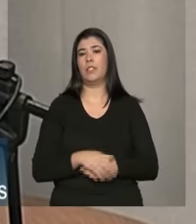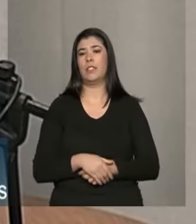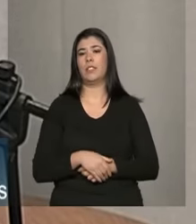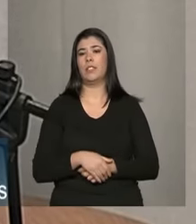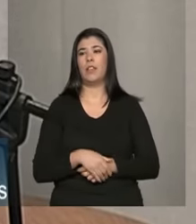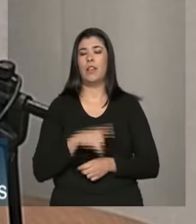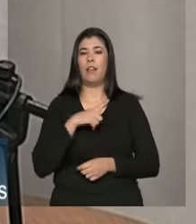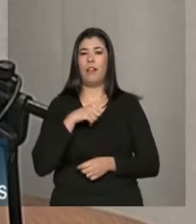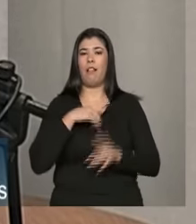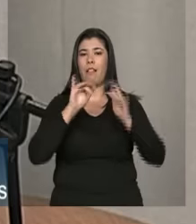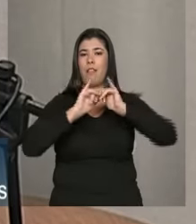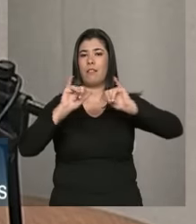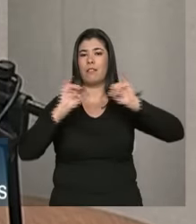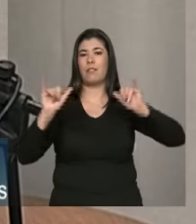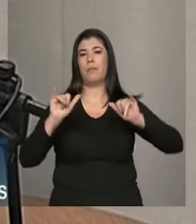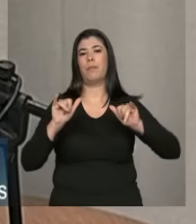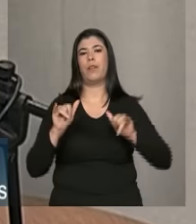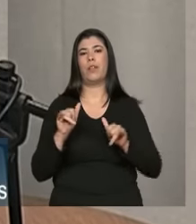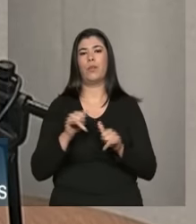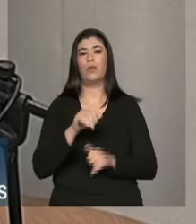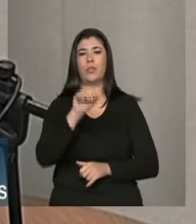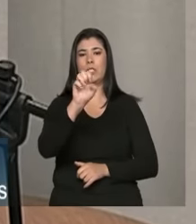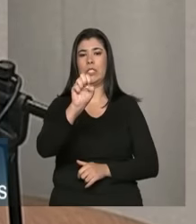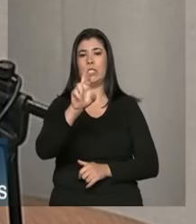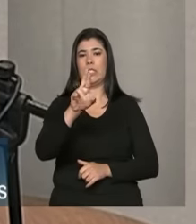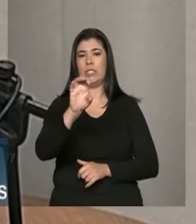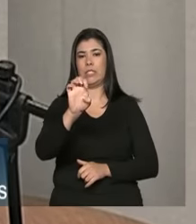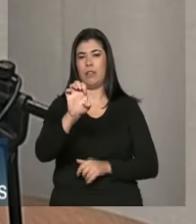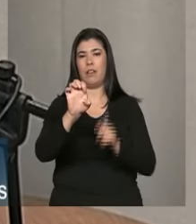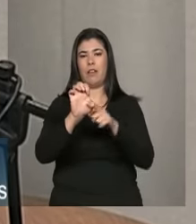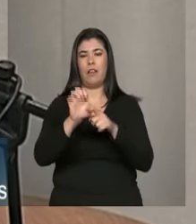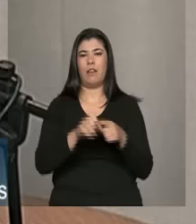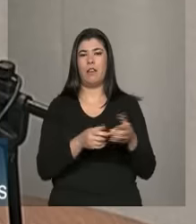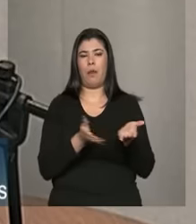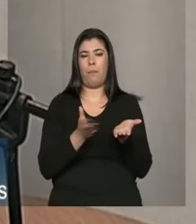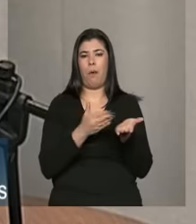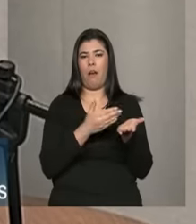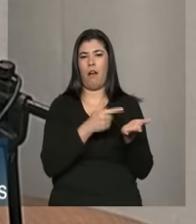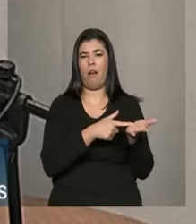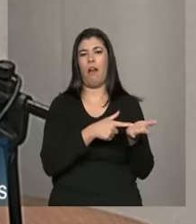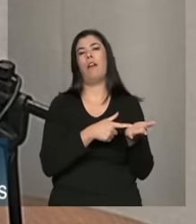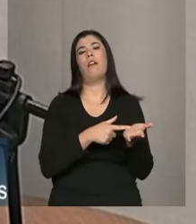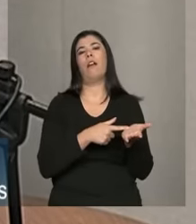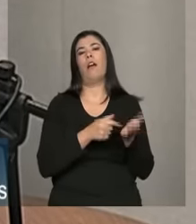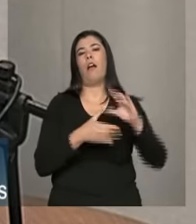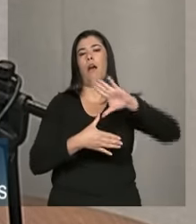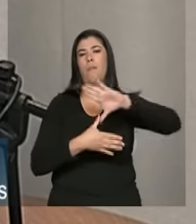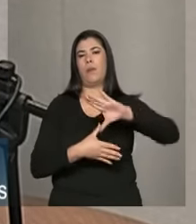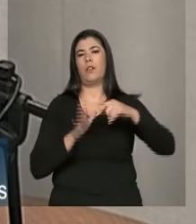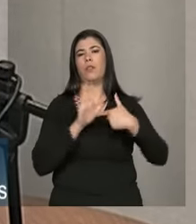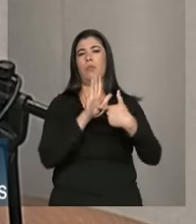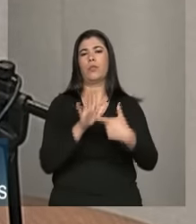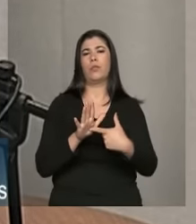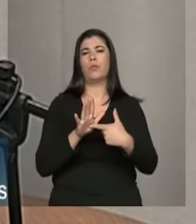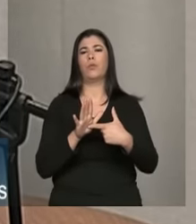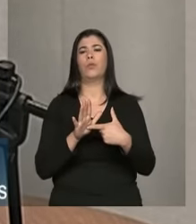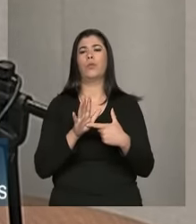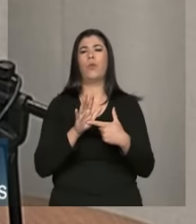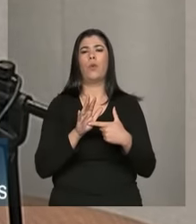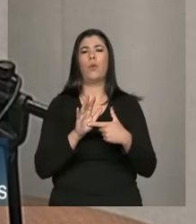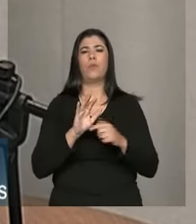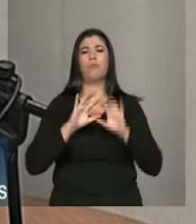temas relacionados à educação ao meio ambiente à Artes às